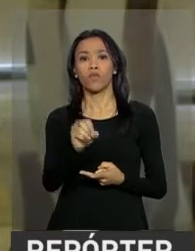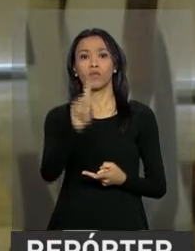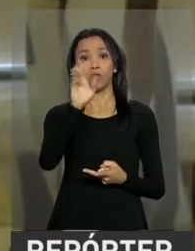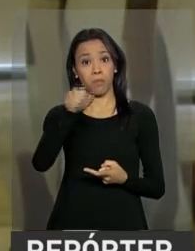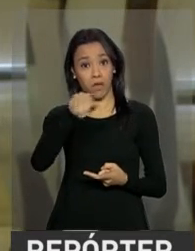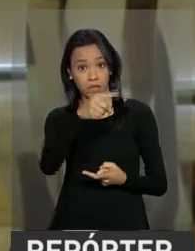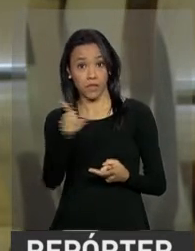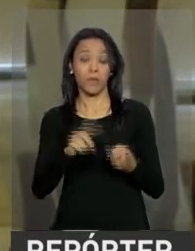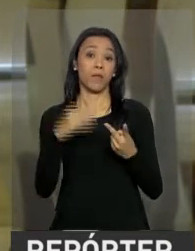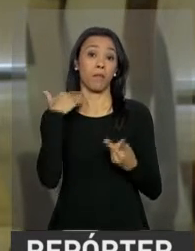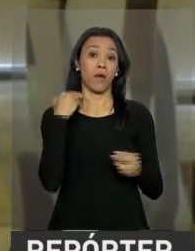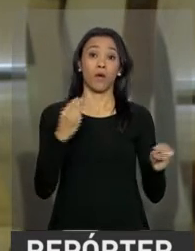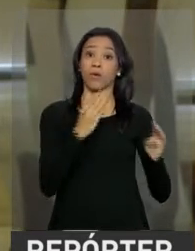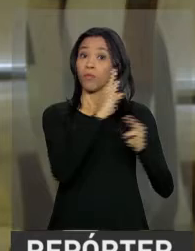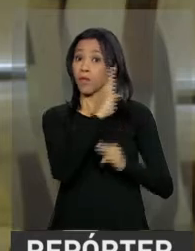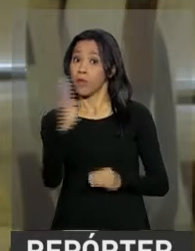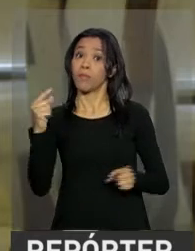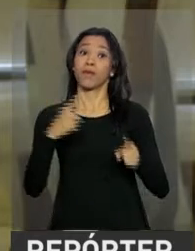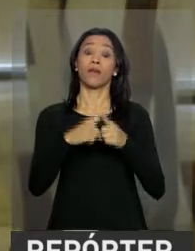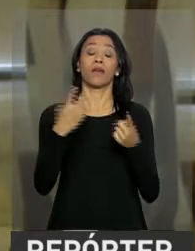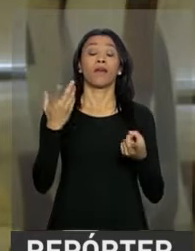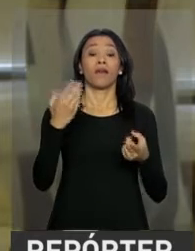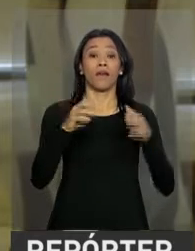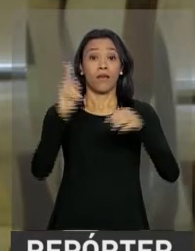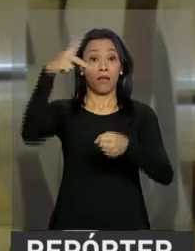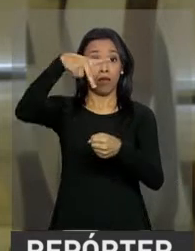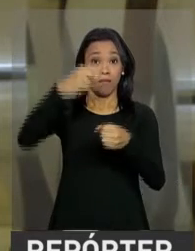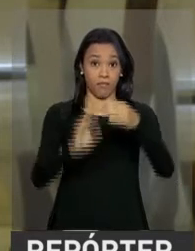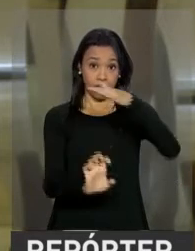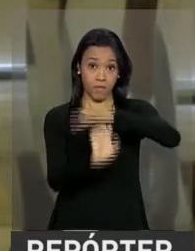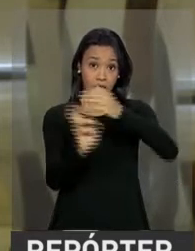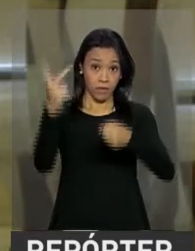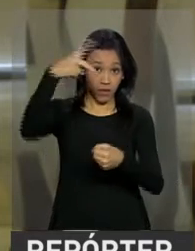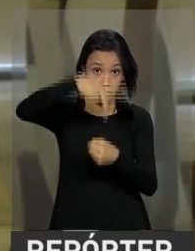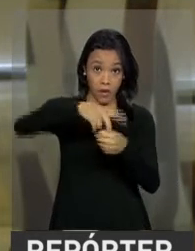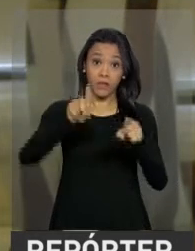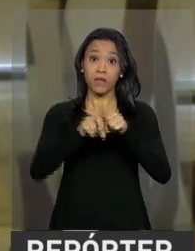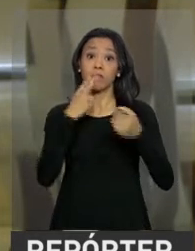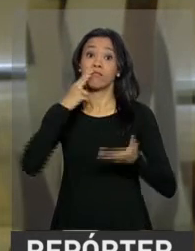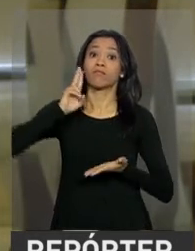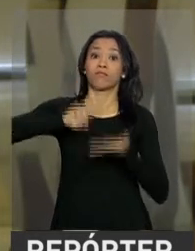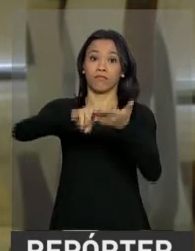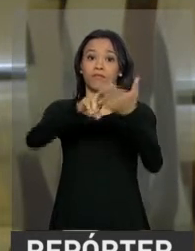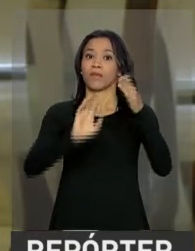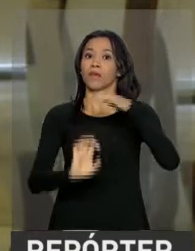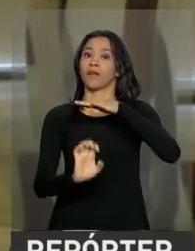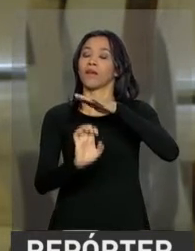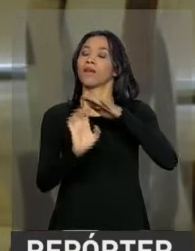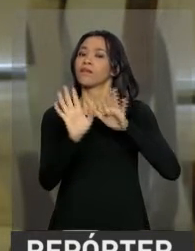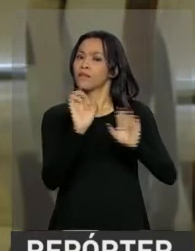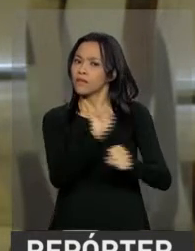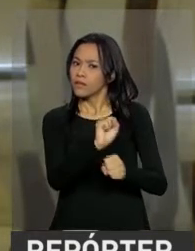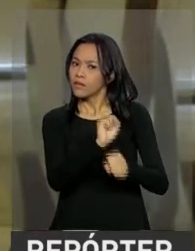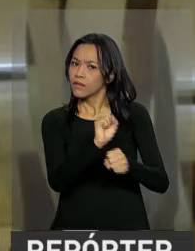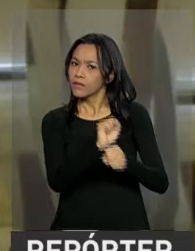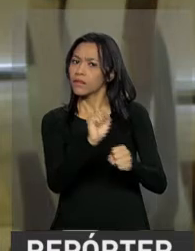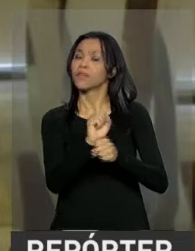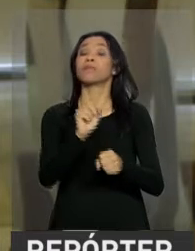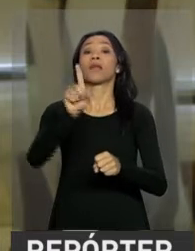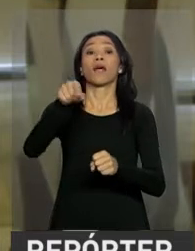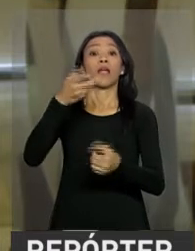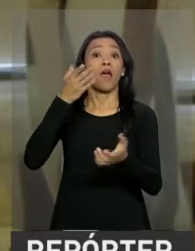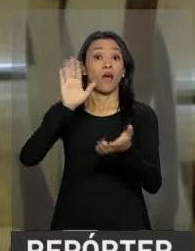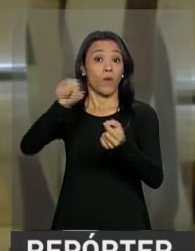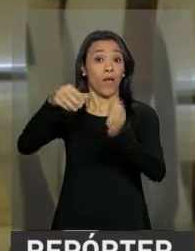banco do brasil caixa econômica federal petrobras e correios a suspensão vai durar até a câmara dos deputados votar